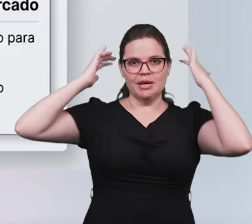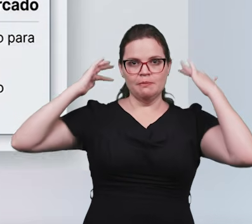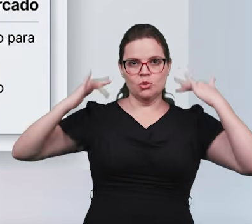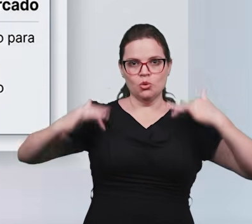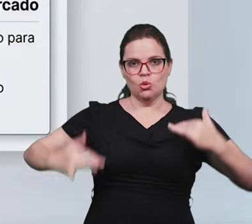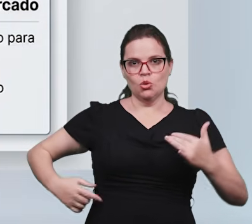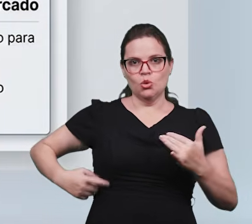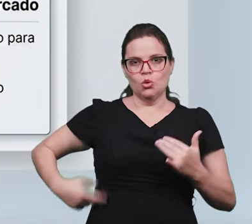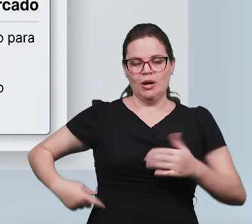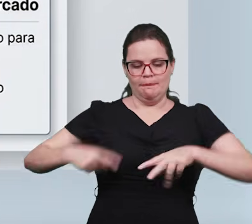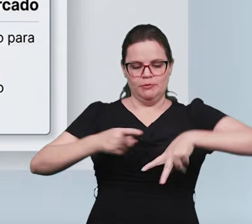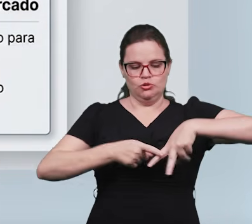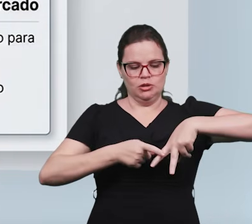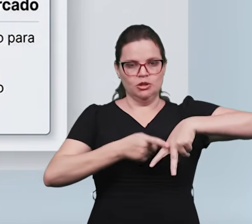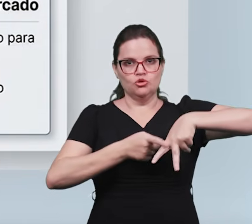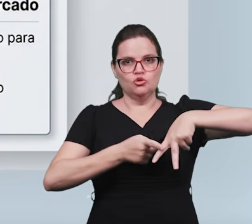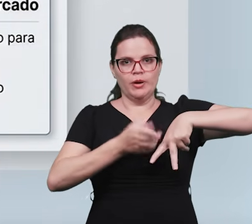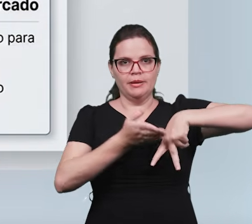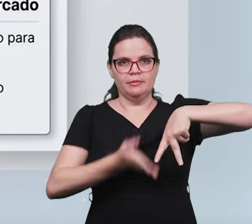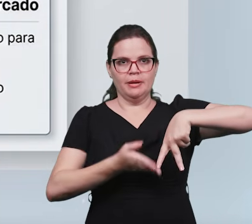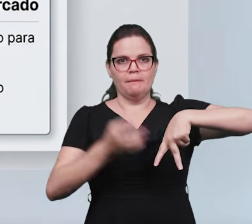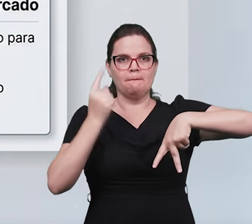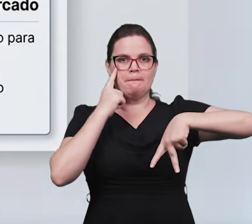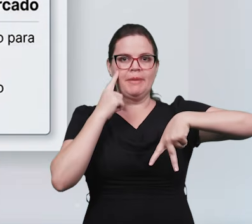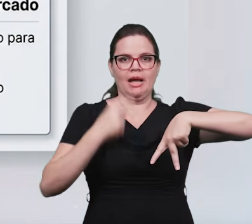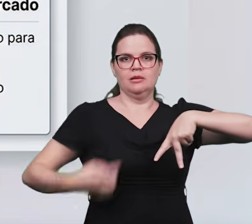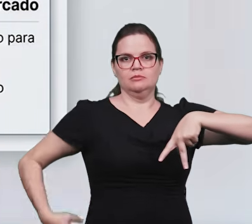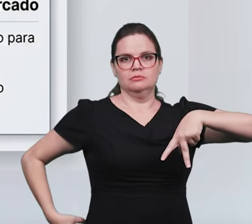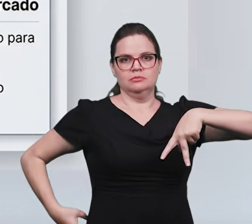tem uma prótese do joelho para baixo, a gente capta ali perto da